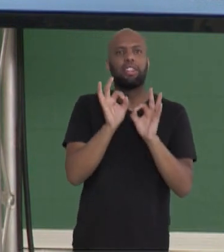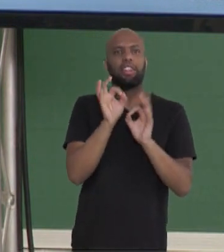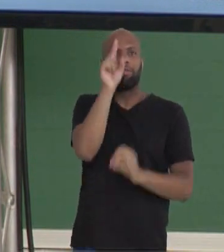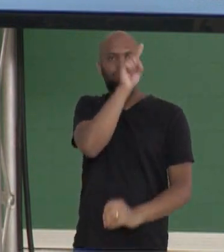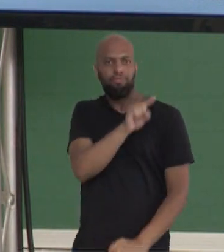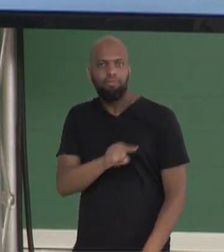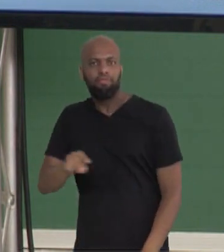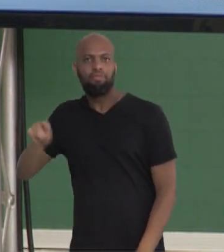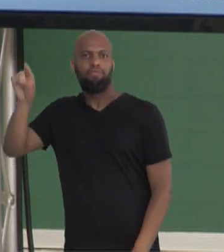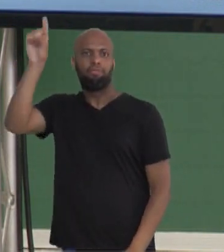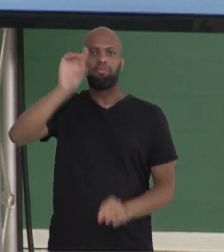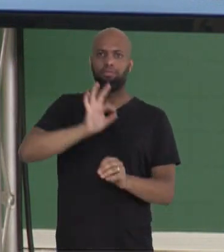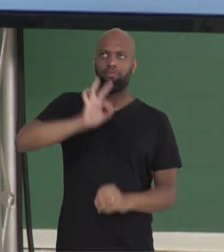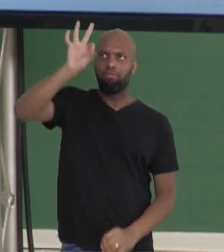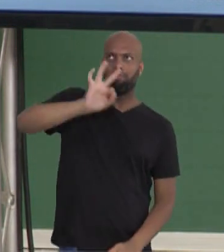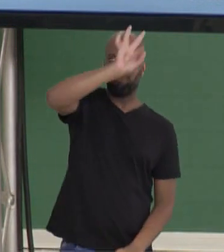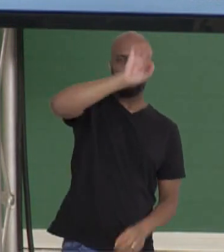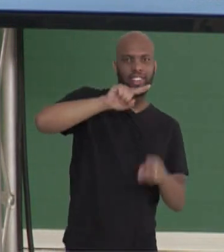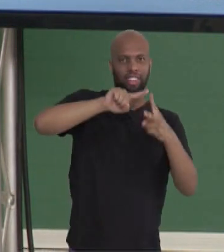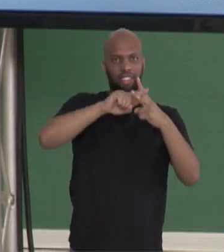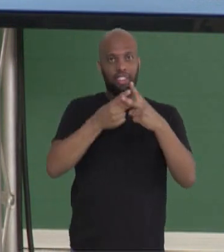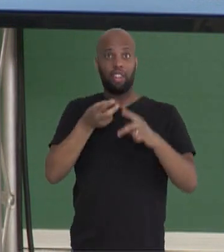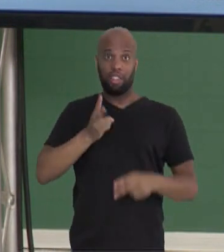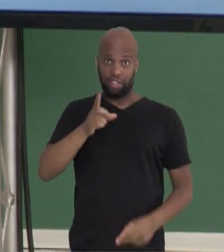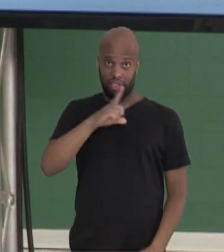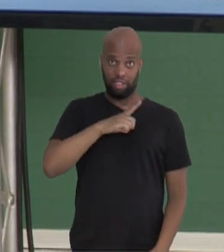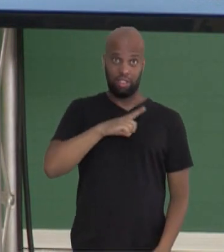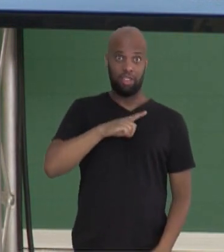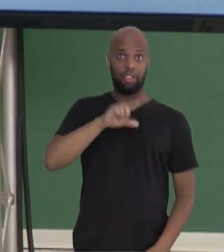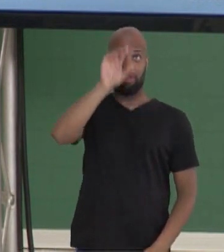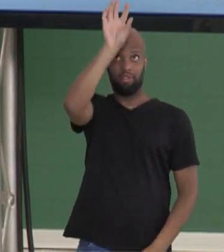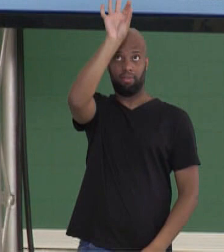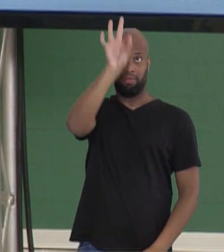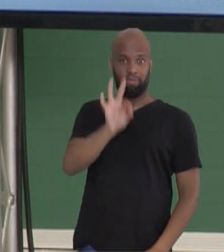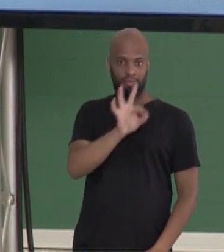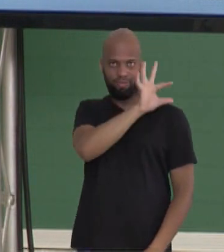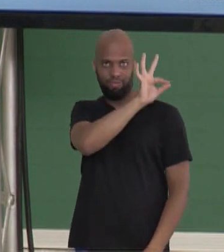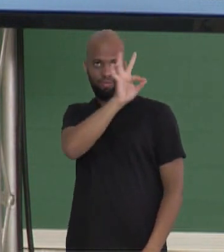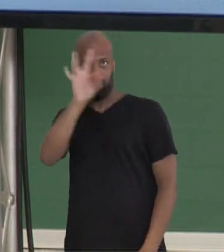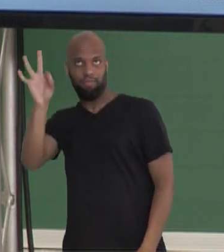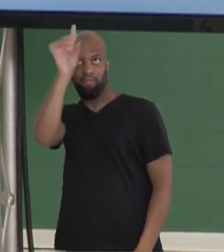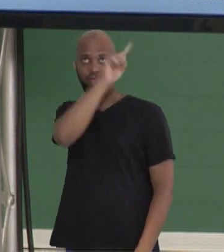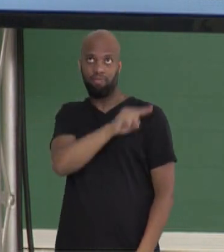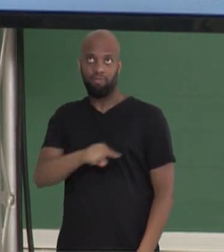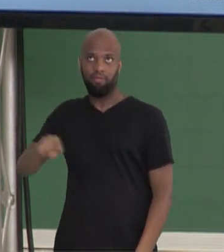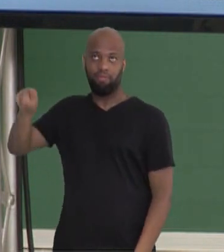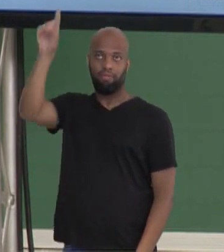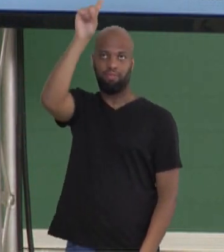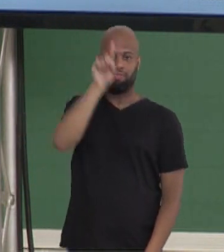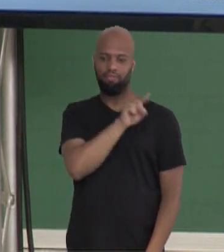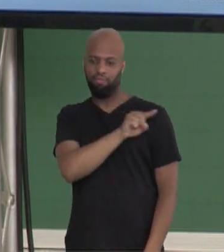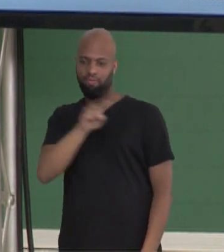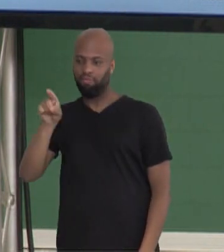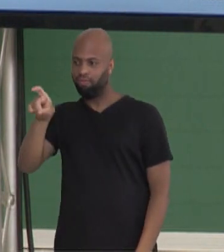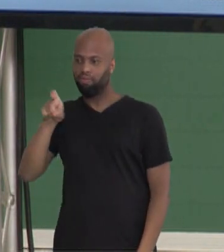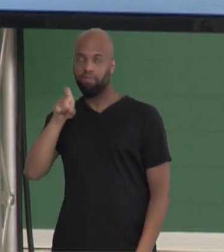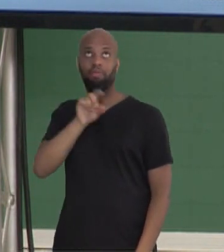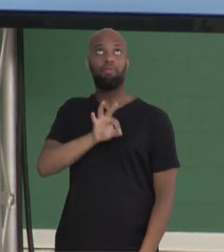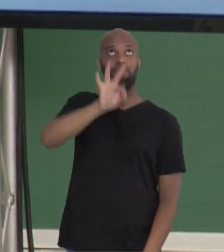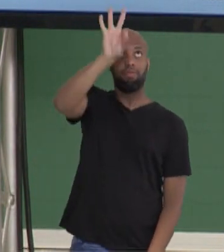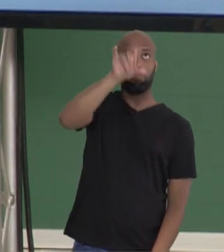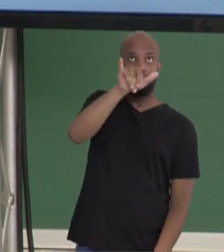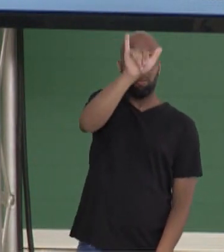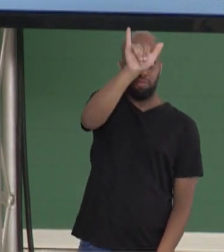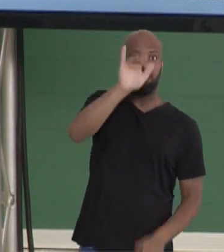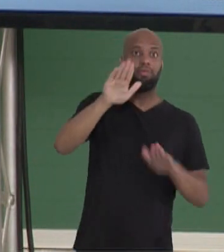trigonométrica? Sempre no eixo orientado x e y, né, o centro de origem, e a gente vai fazendo a nossa circunferência. Nesse exemplo